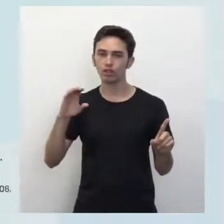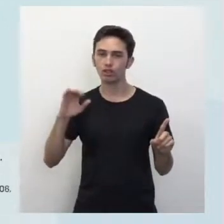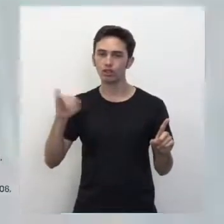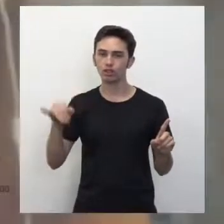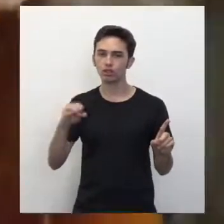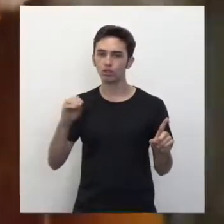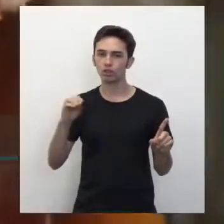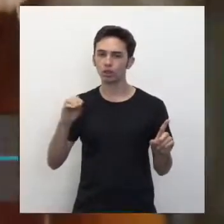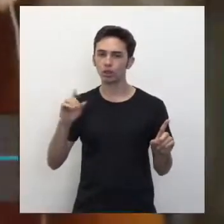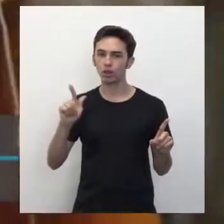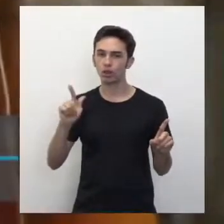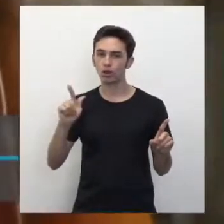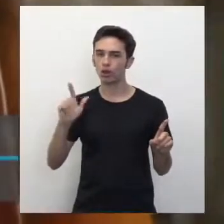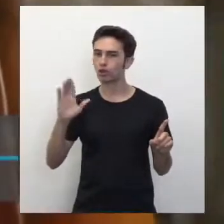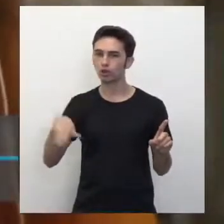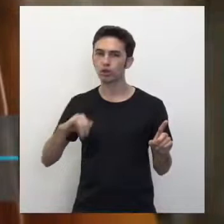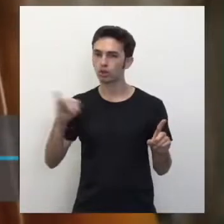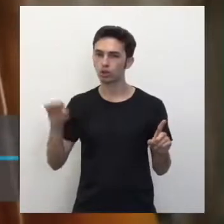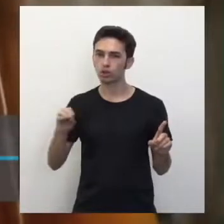era sua mãe,